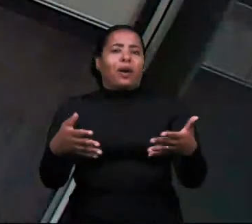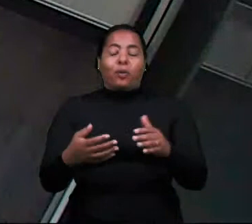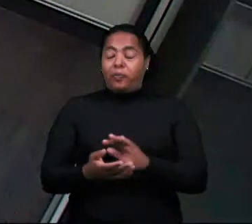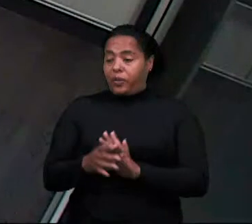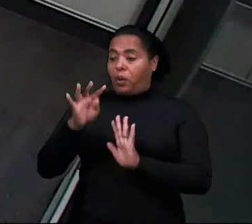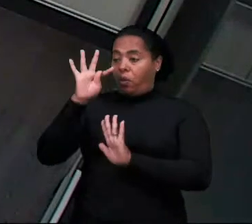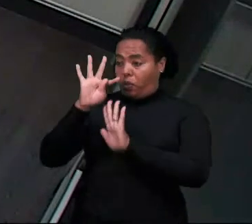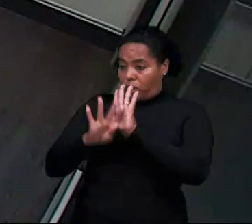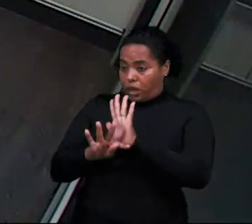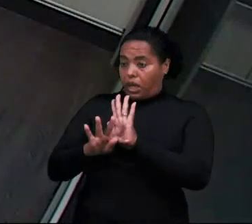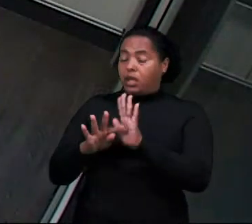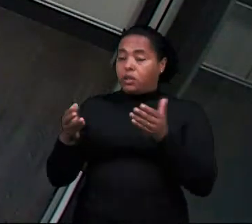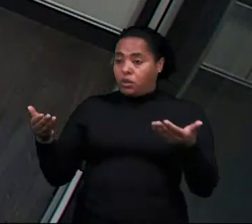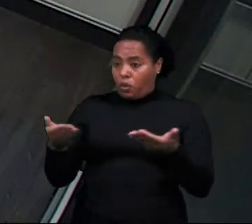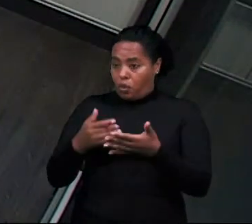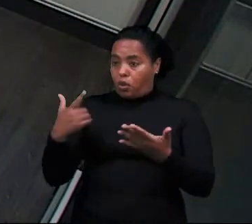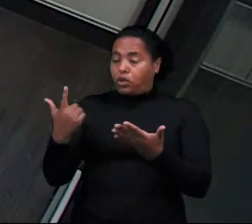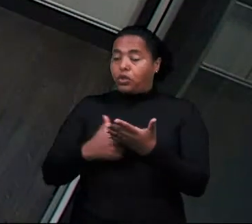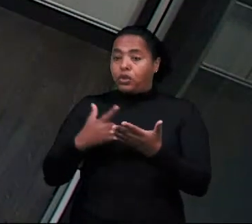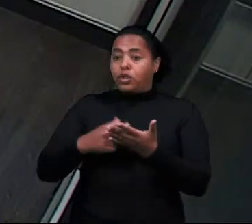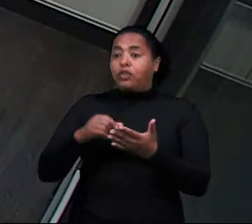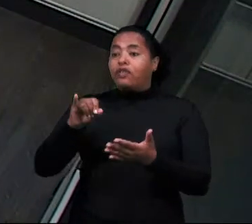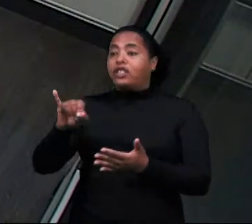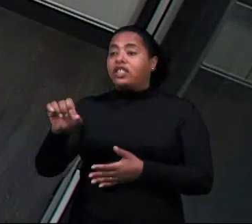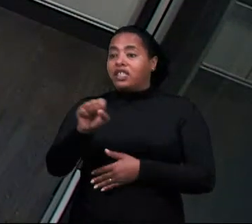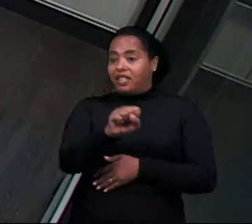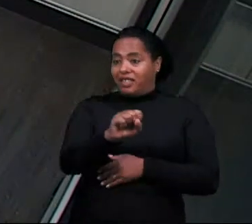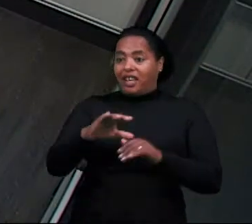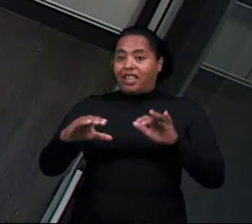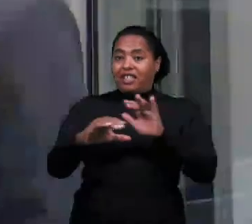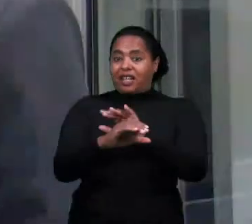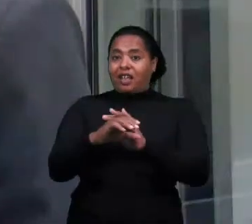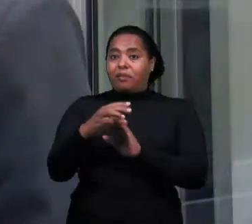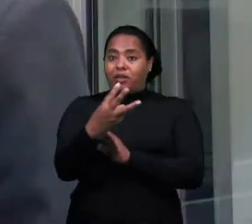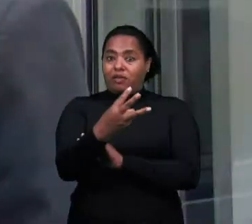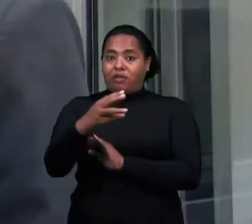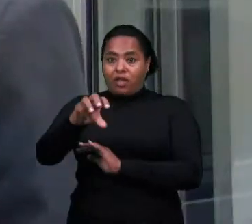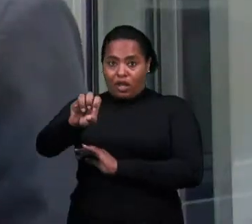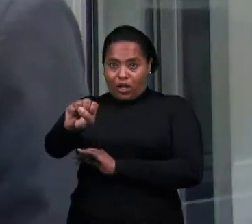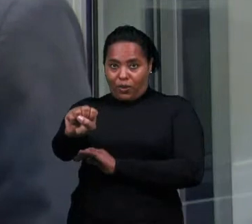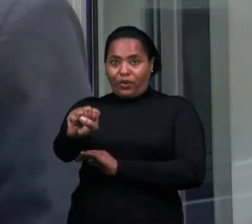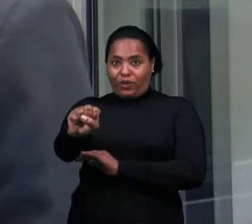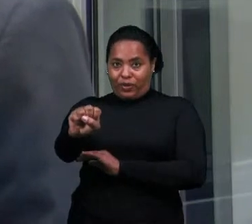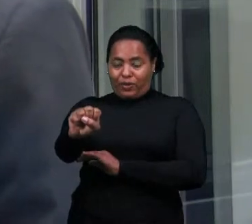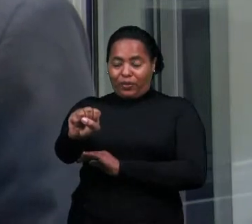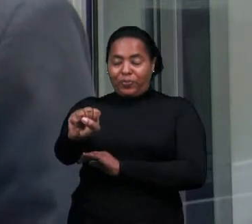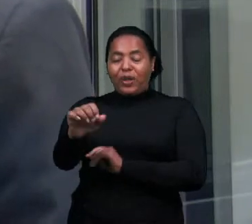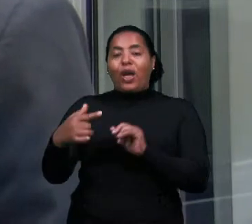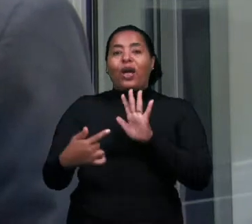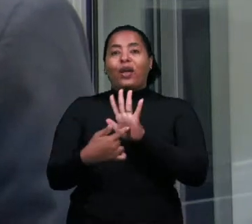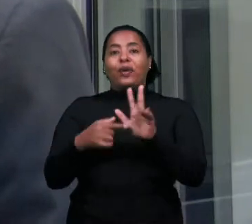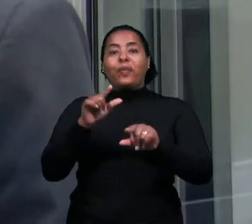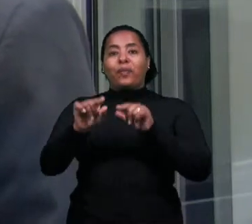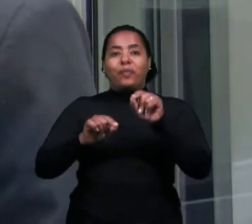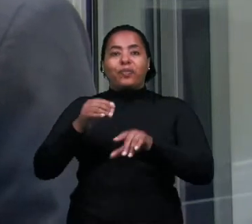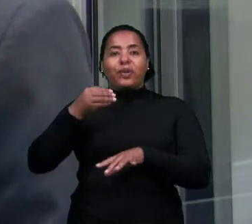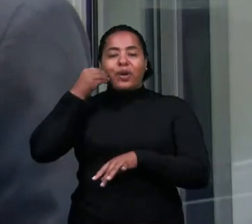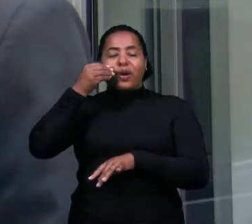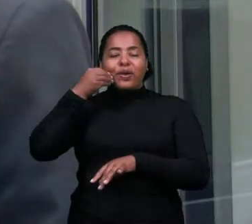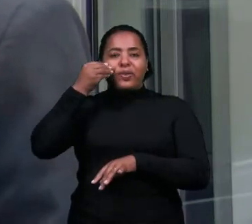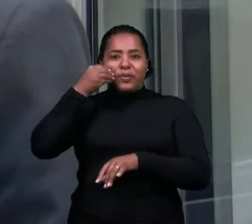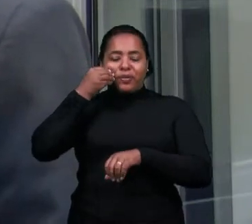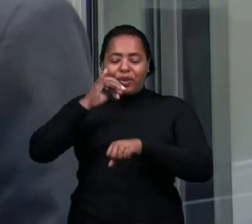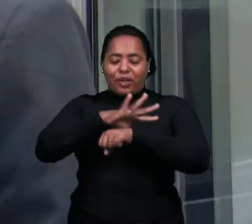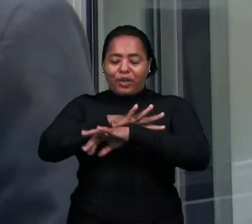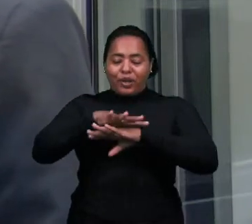Jorge, será no livro do profeta Isaías, no capítulo 38, que é a experiência da cura